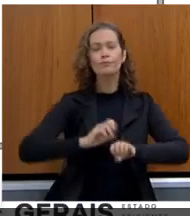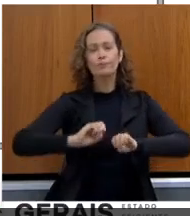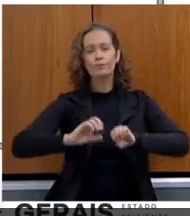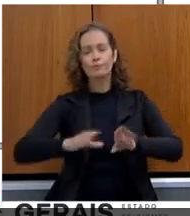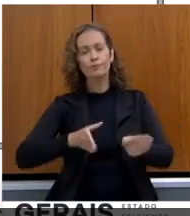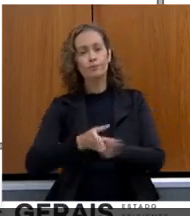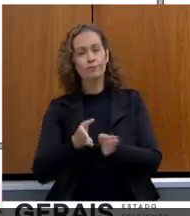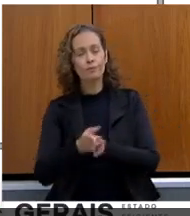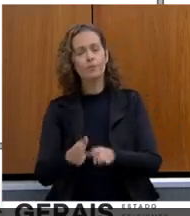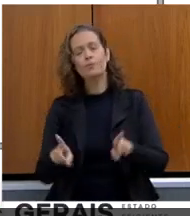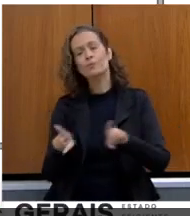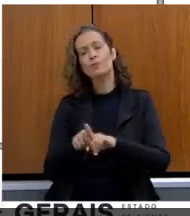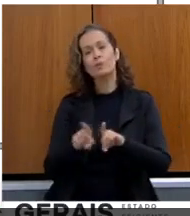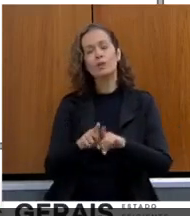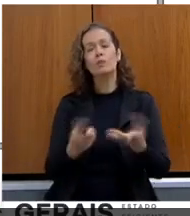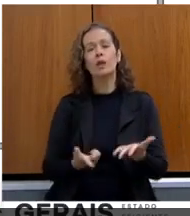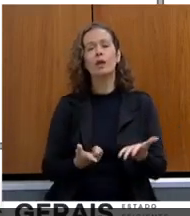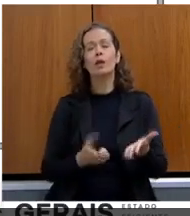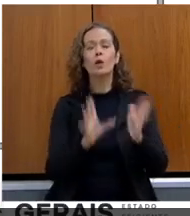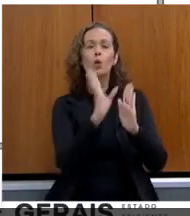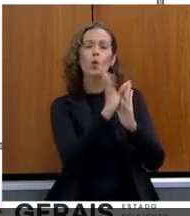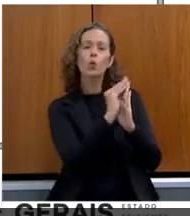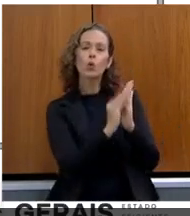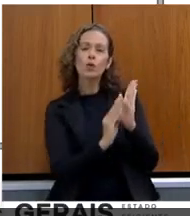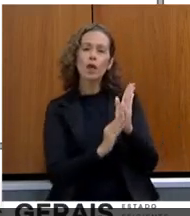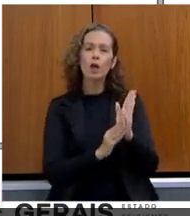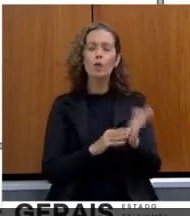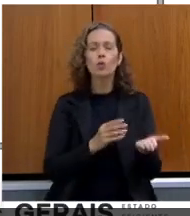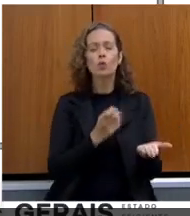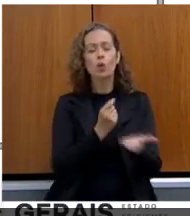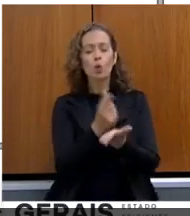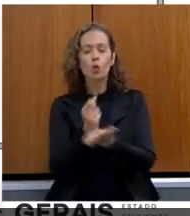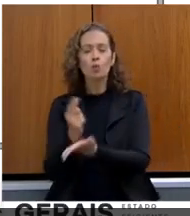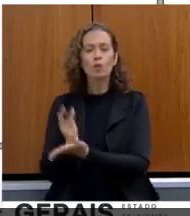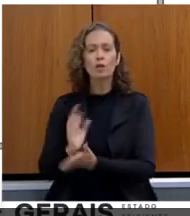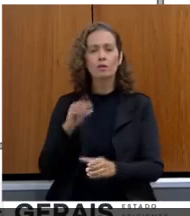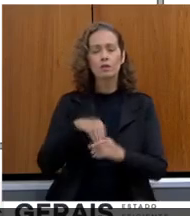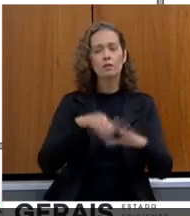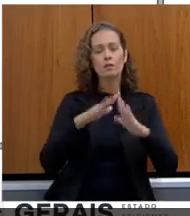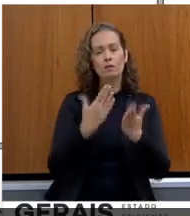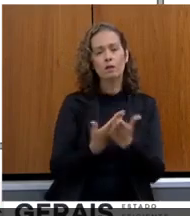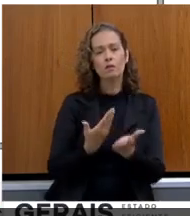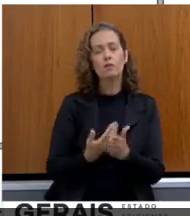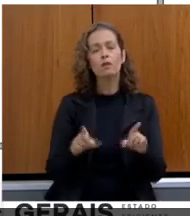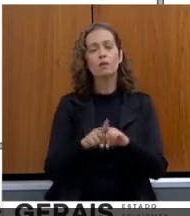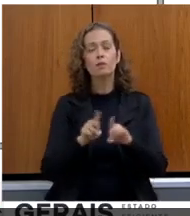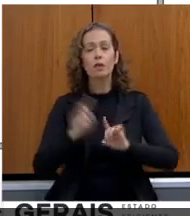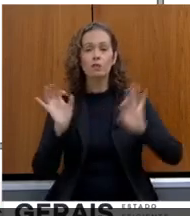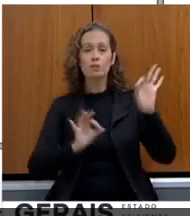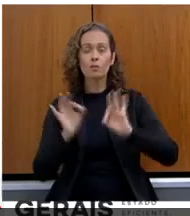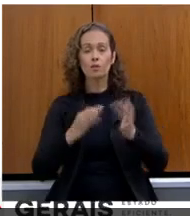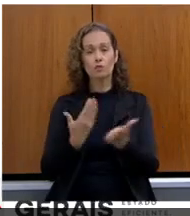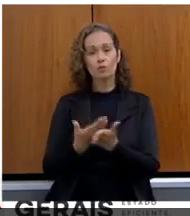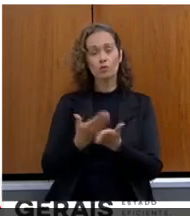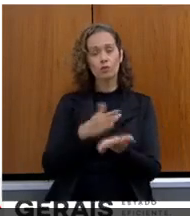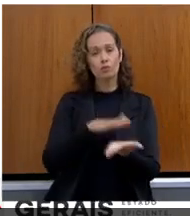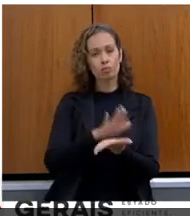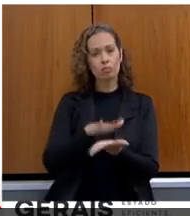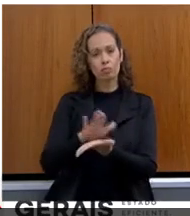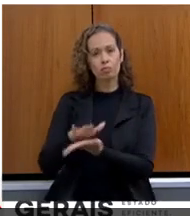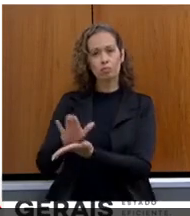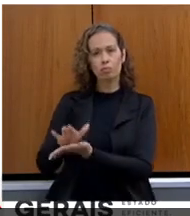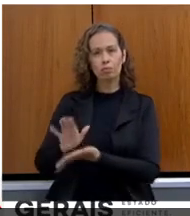viabilizando a aquisição de material pelas escolas fortalecendo o processo de impressão de planos de estudo estruturados